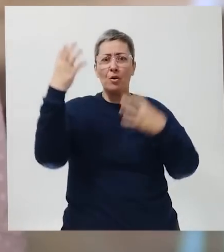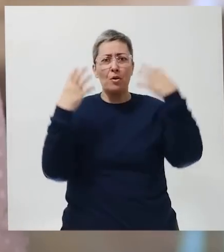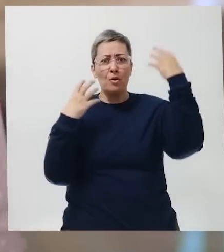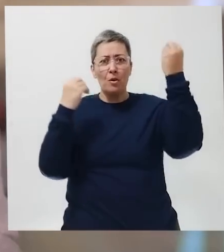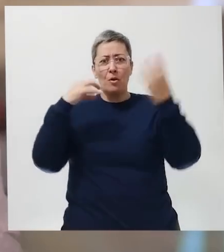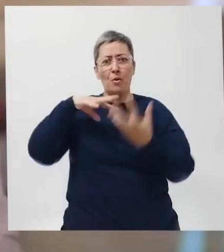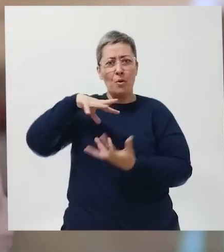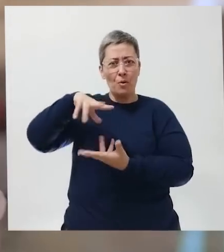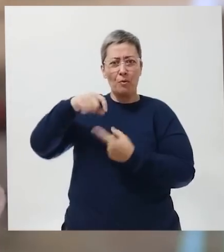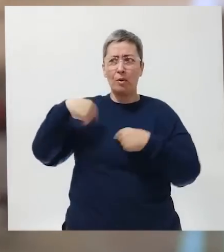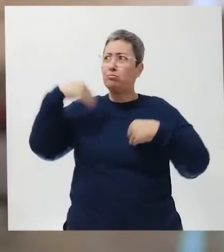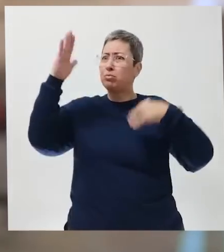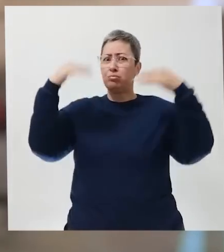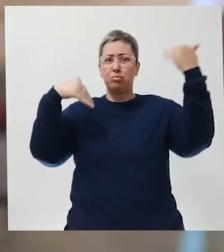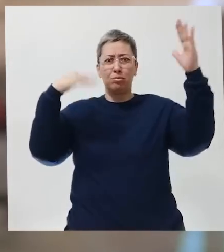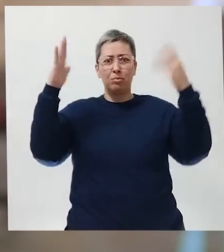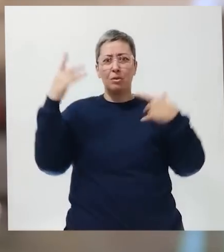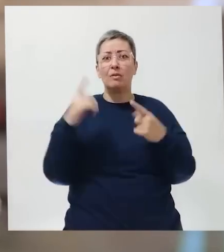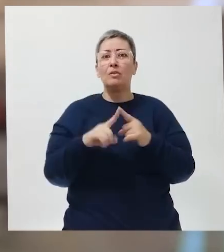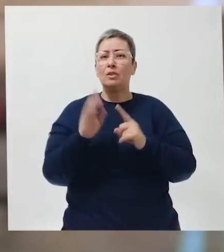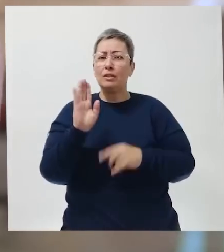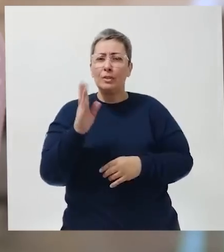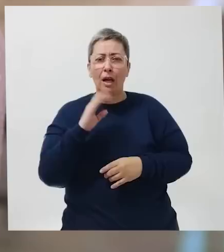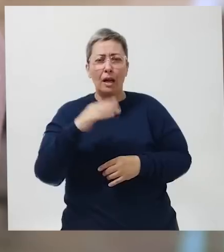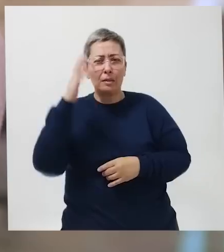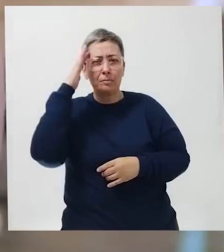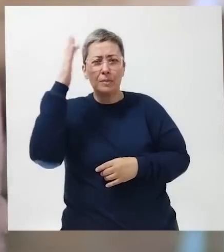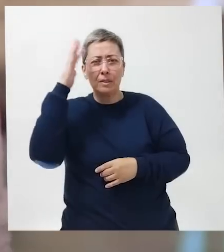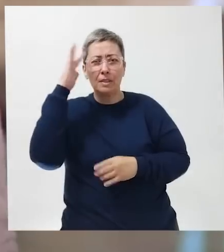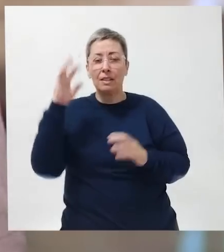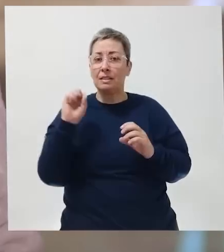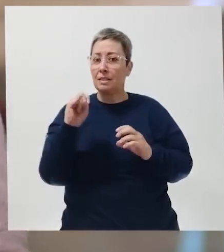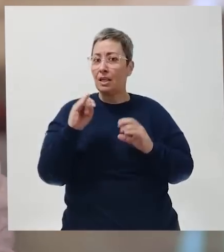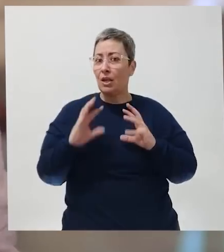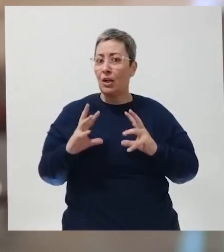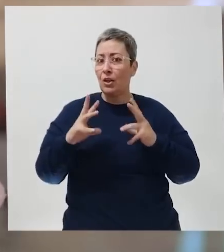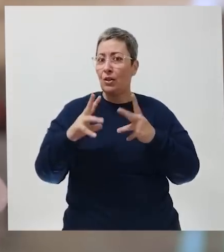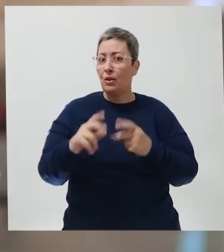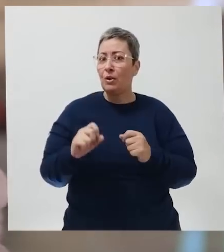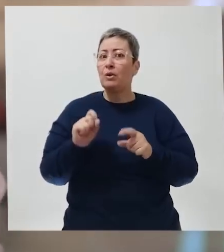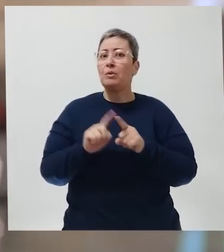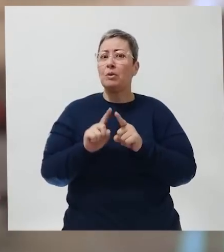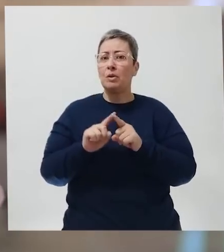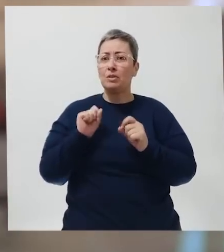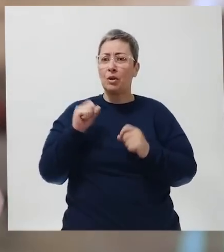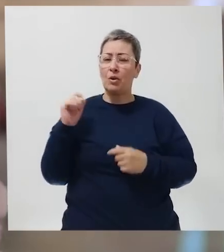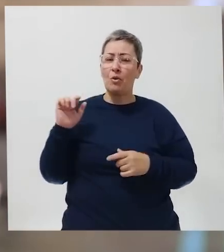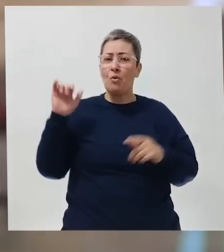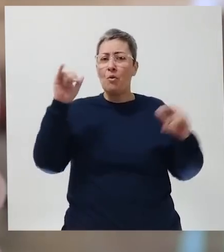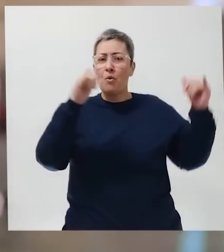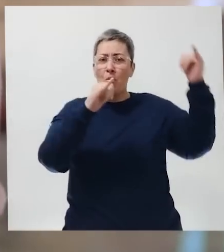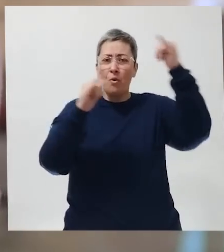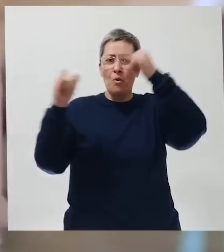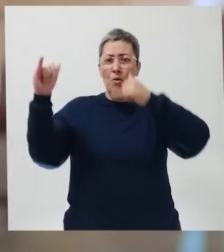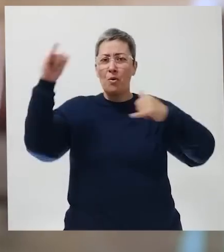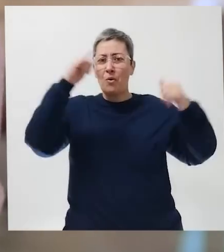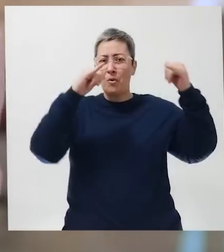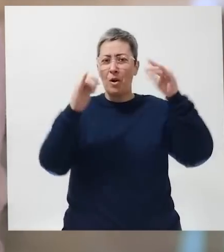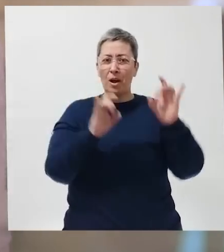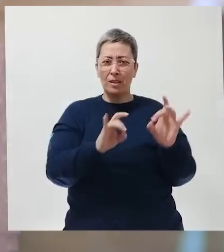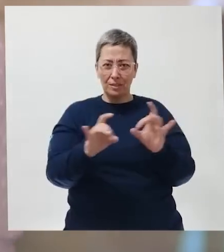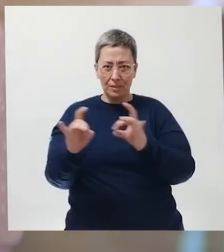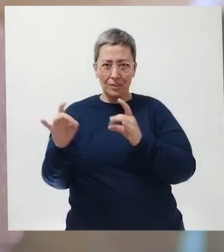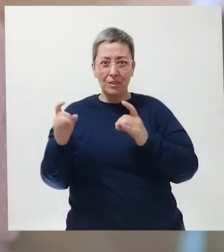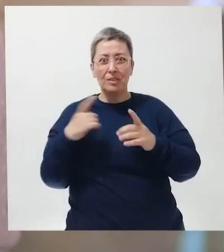a humanidade já fez viagens para fora do planeta Terra. Agora, vocês já imaginaram se todos nós pudéssemos